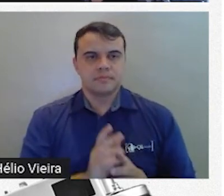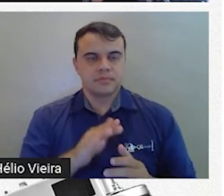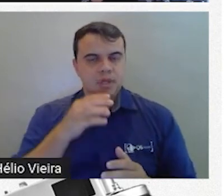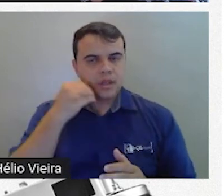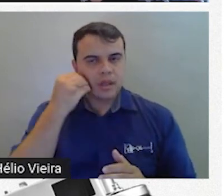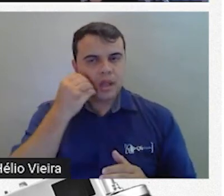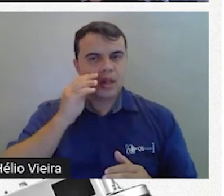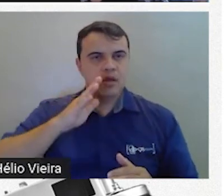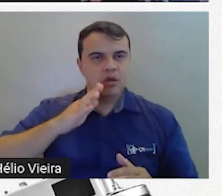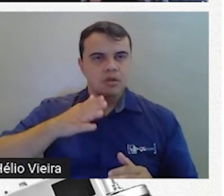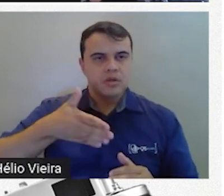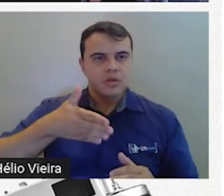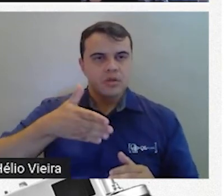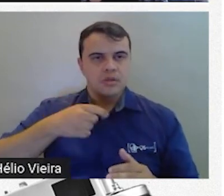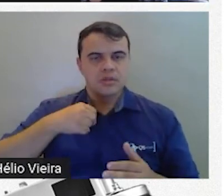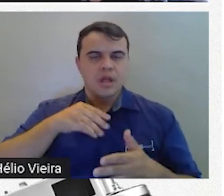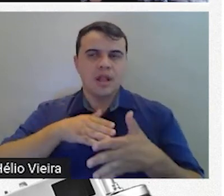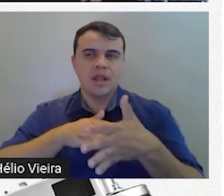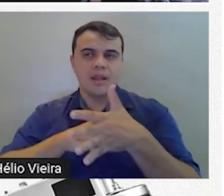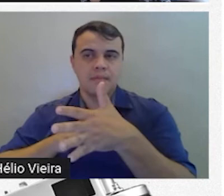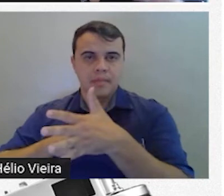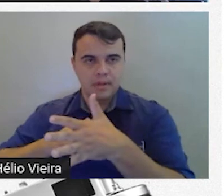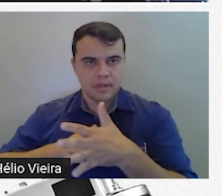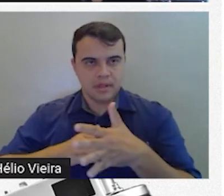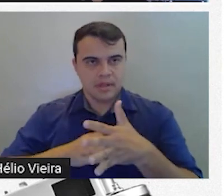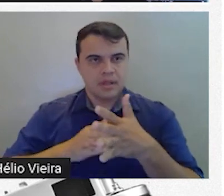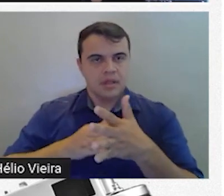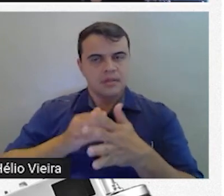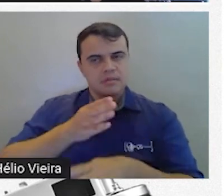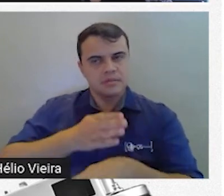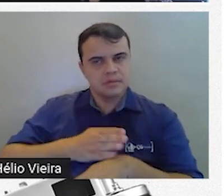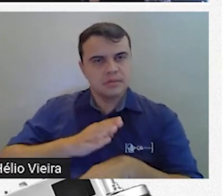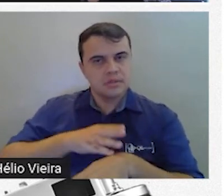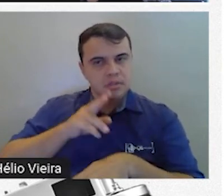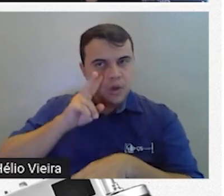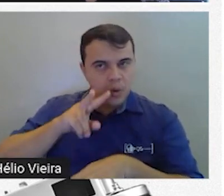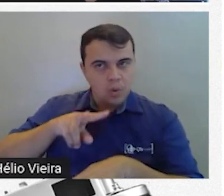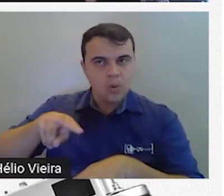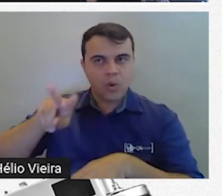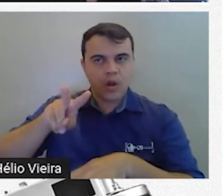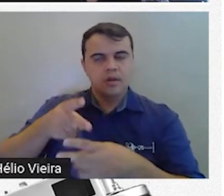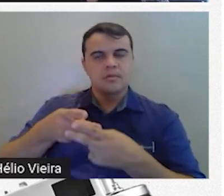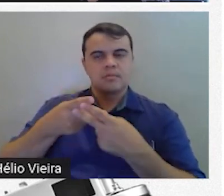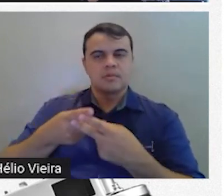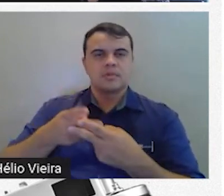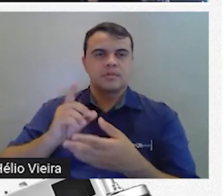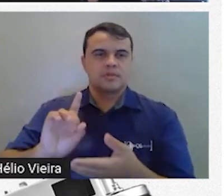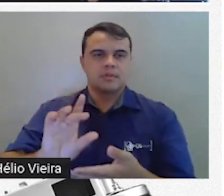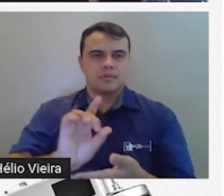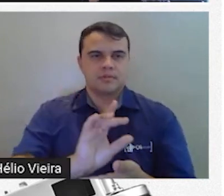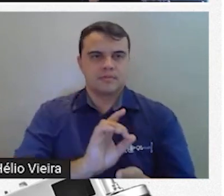tentar limitar e exercitar o olhar e a paciência de cada um.